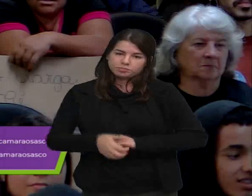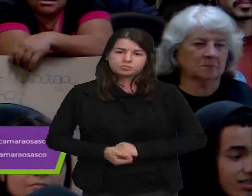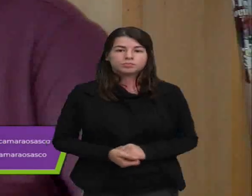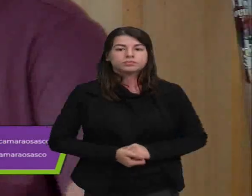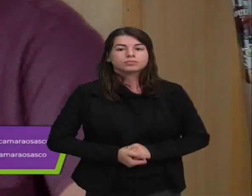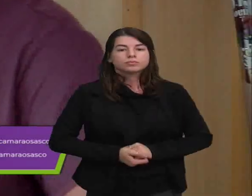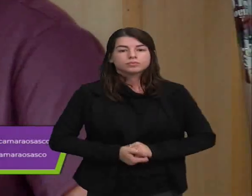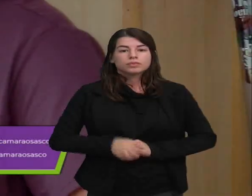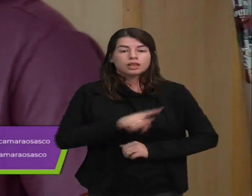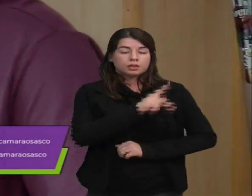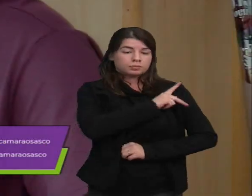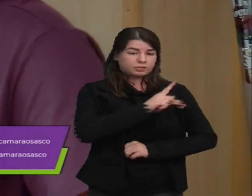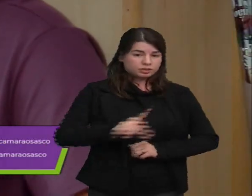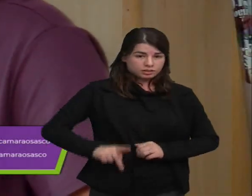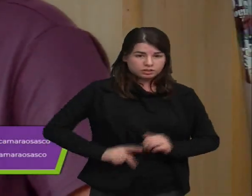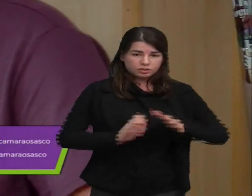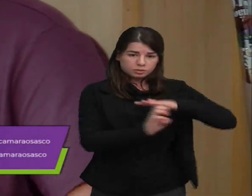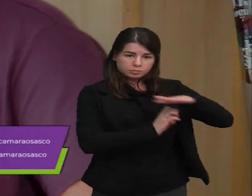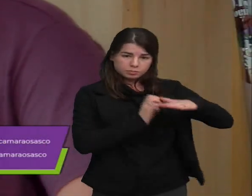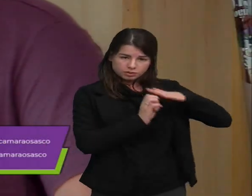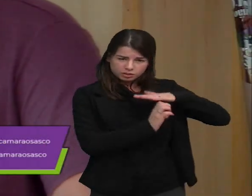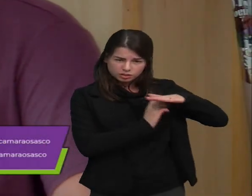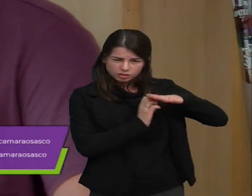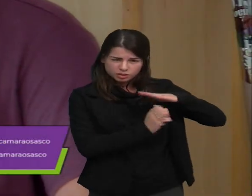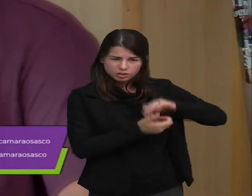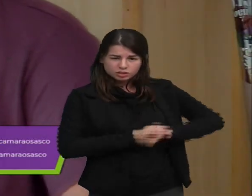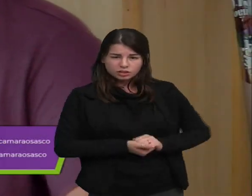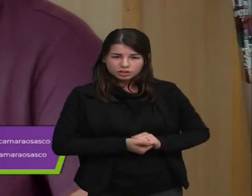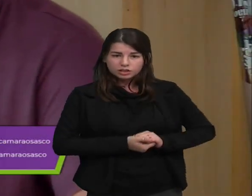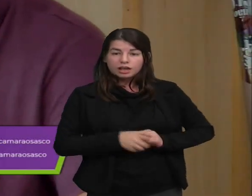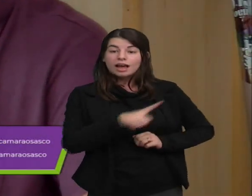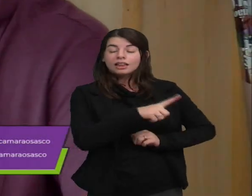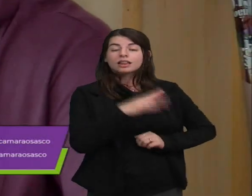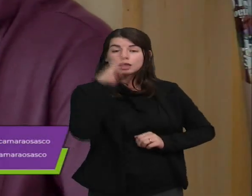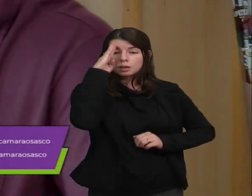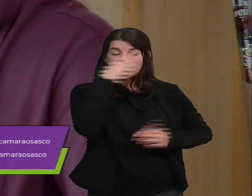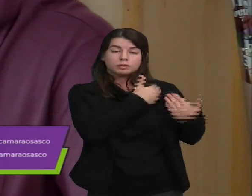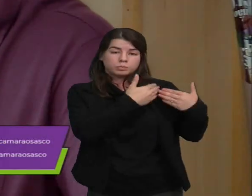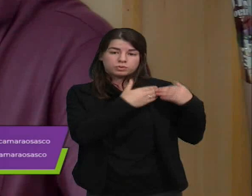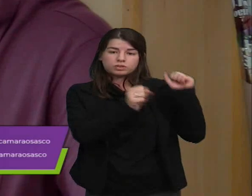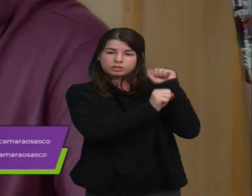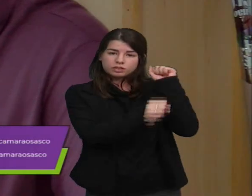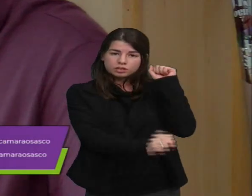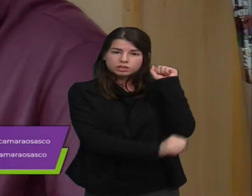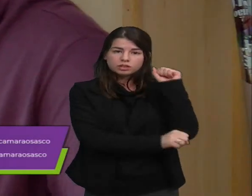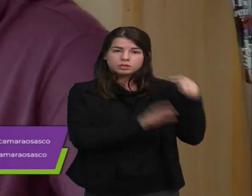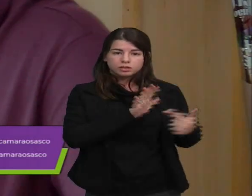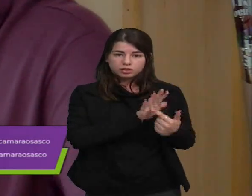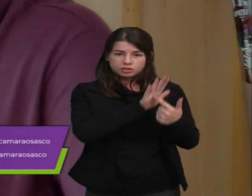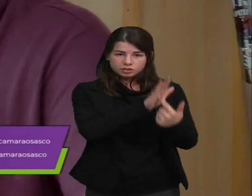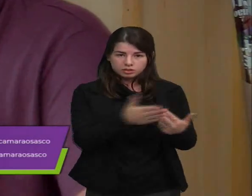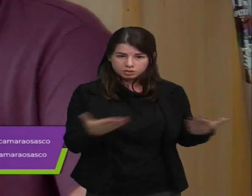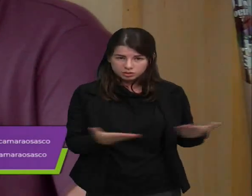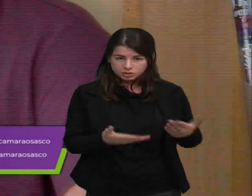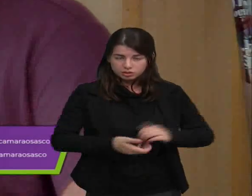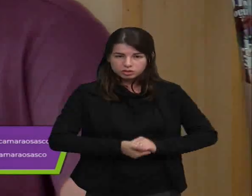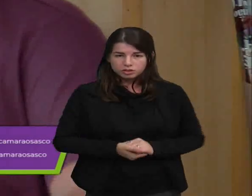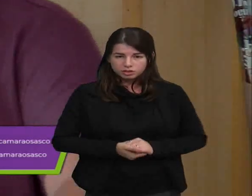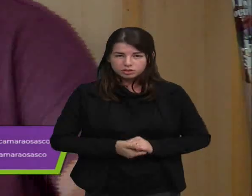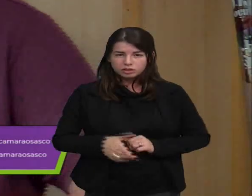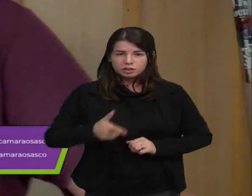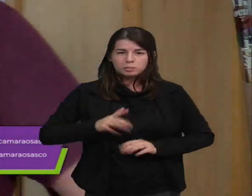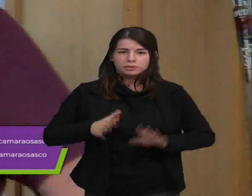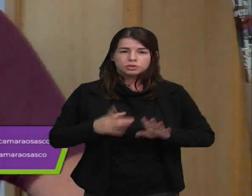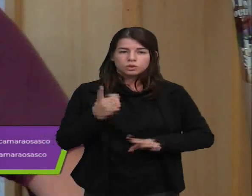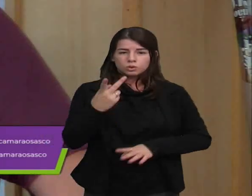eu sou o presidente do Cinta Ema, que o sindicato majoritário da Sabesp, e a gente representa hoje algo em torno